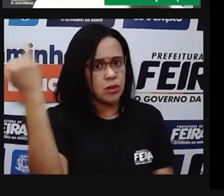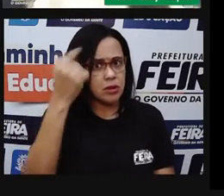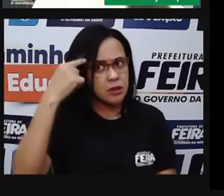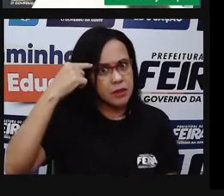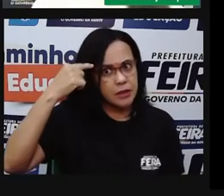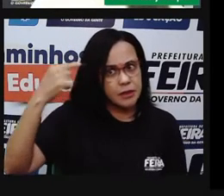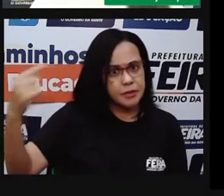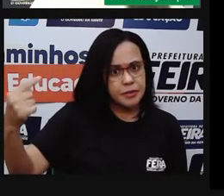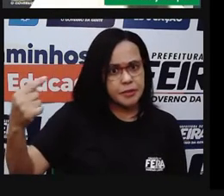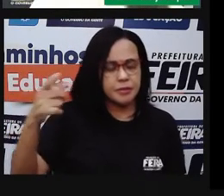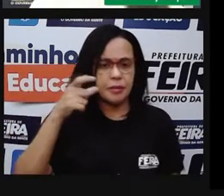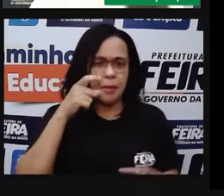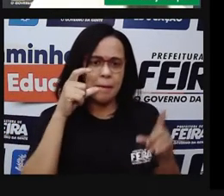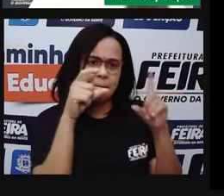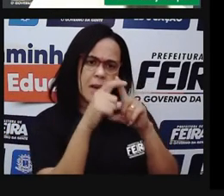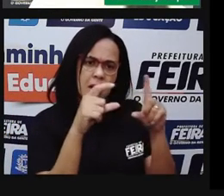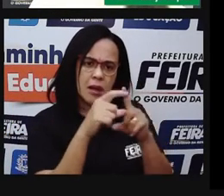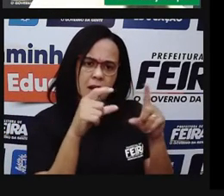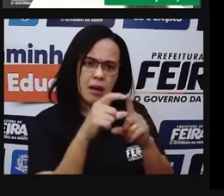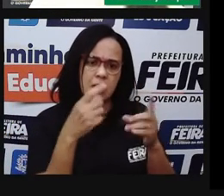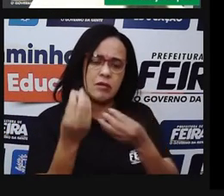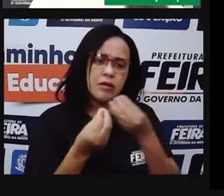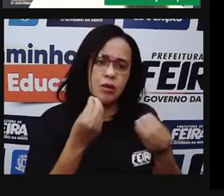nas letras que formam. Olha só,